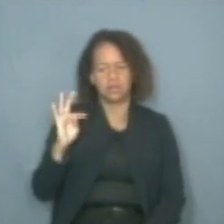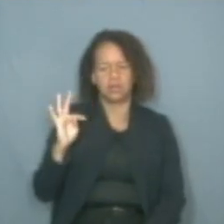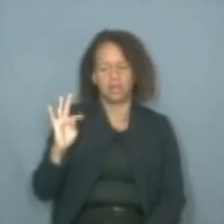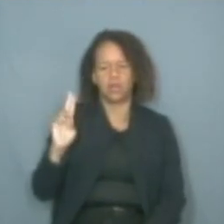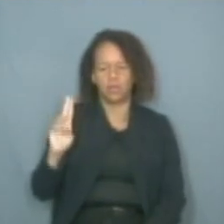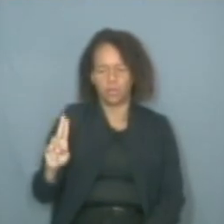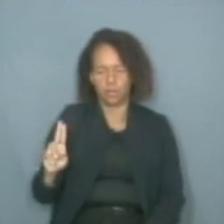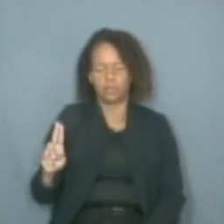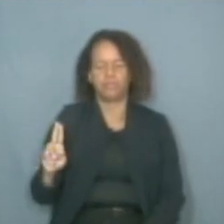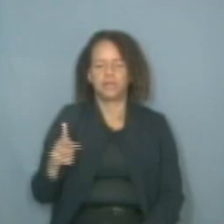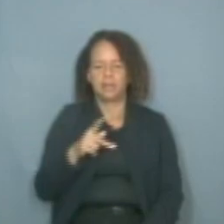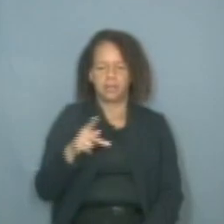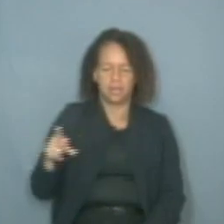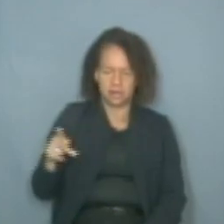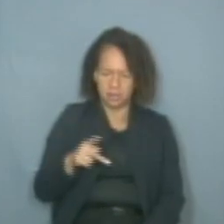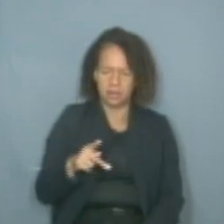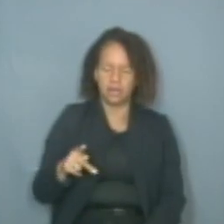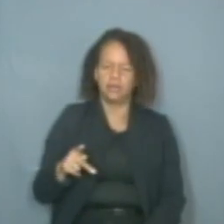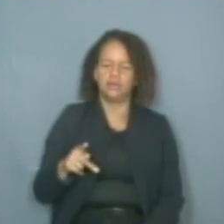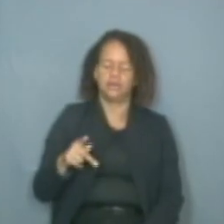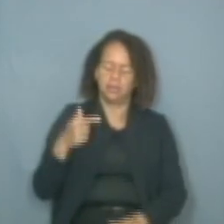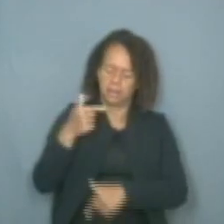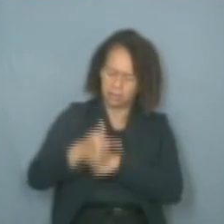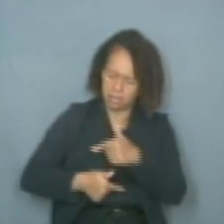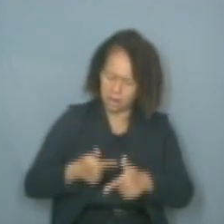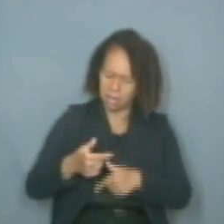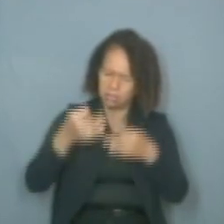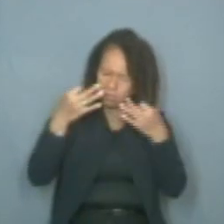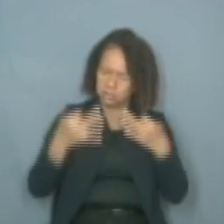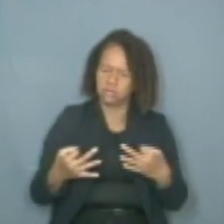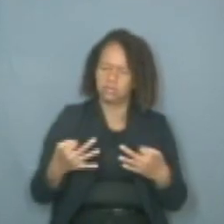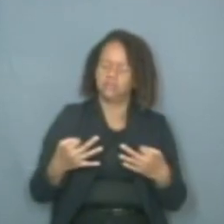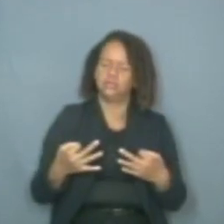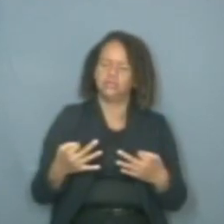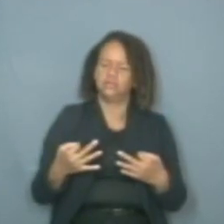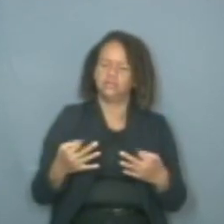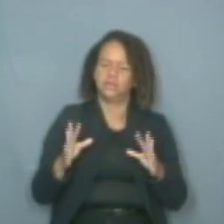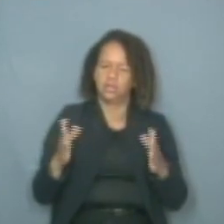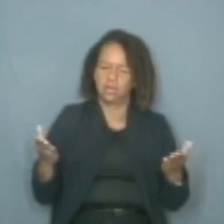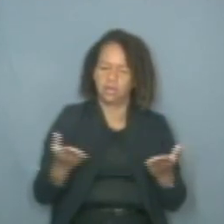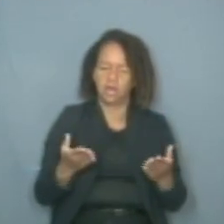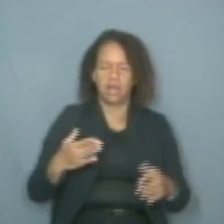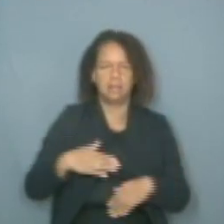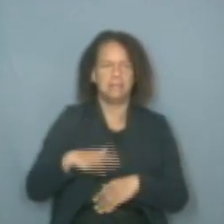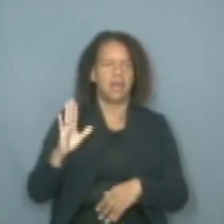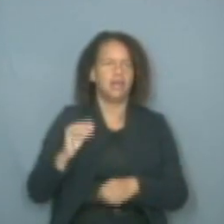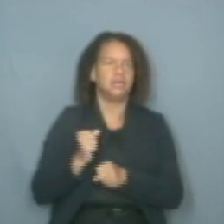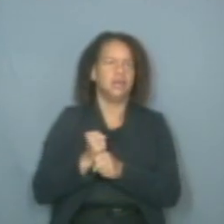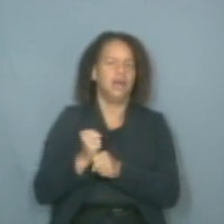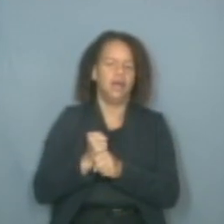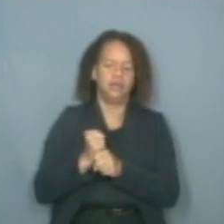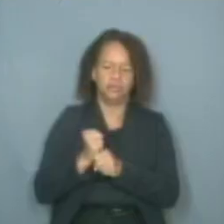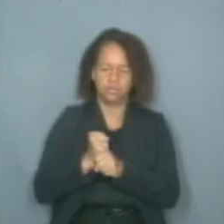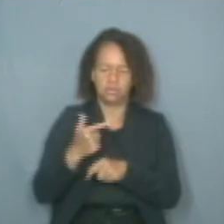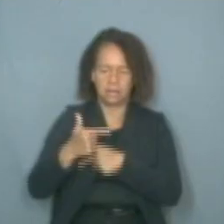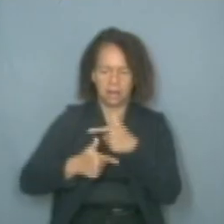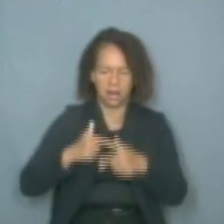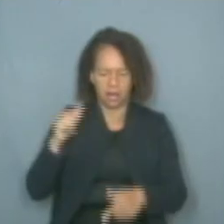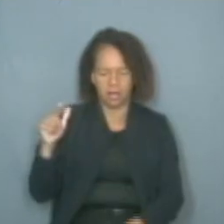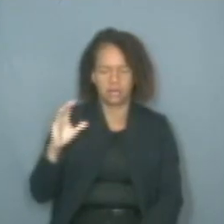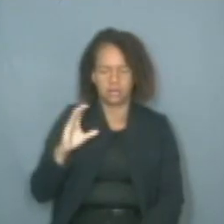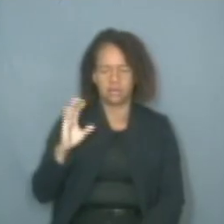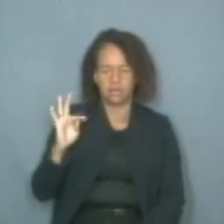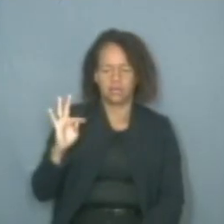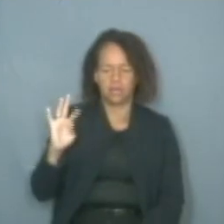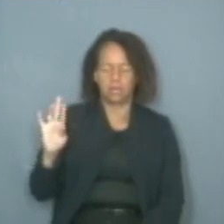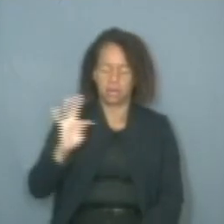bem, a presidente da CTTU que trabalha com maestria, não é à toa que ela está lá há tantos e tantos anos, porque ela é uma